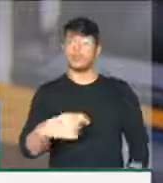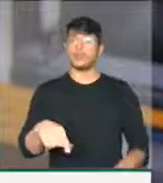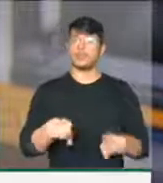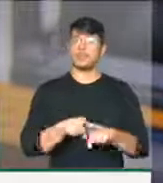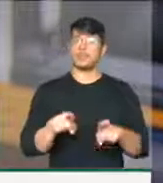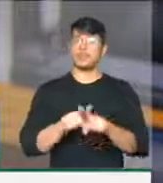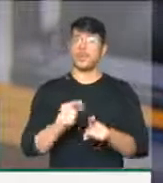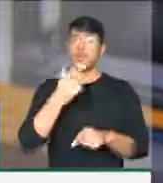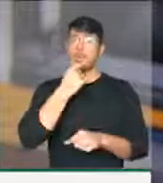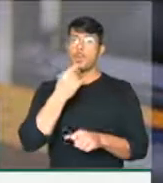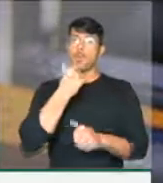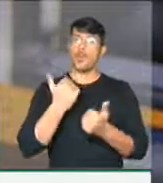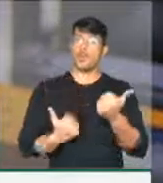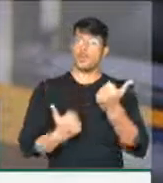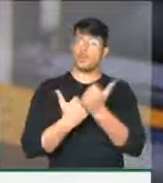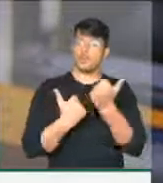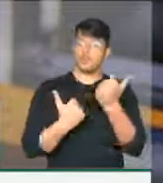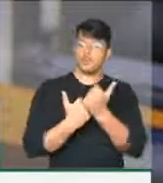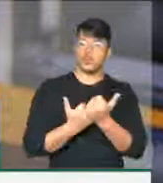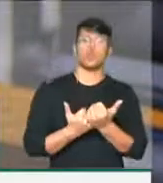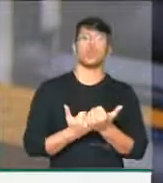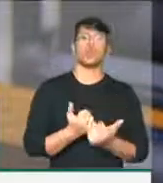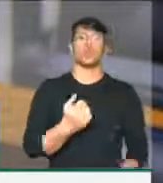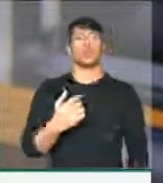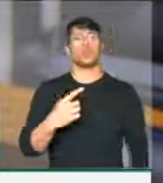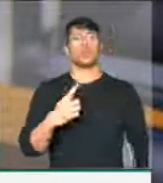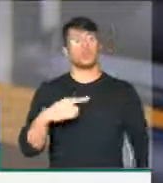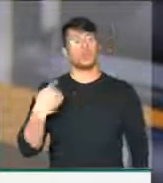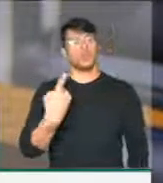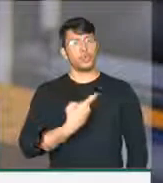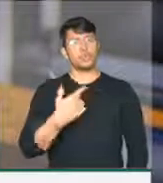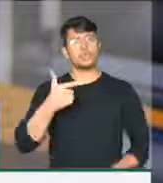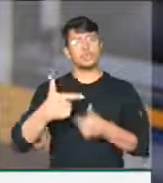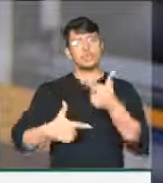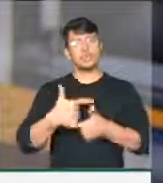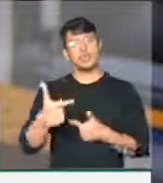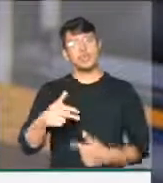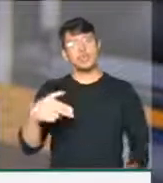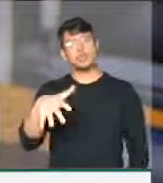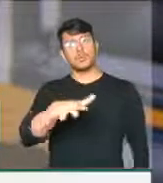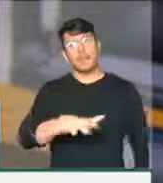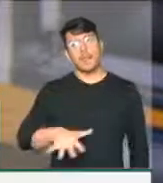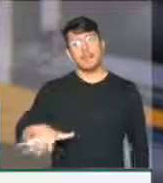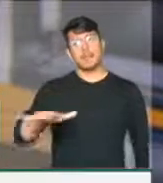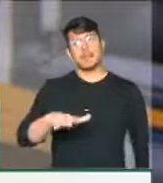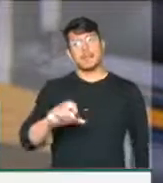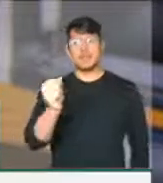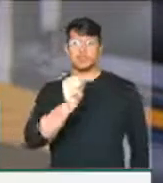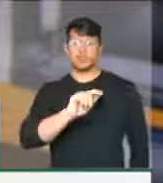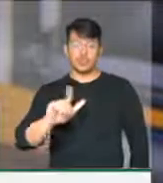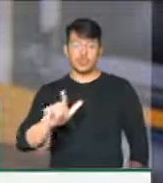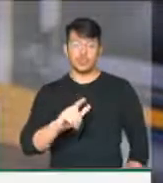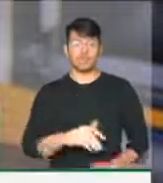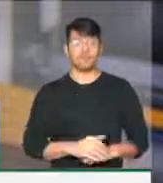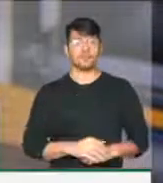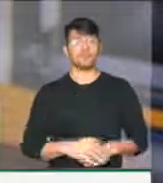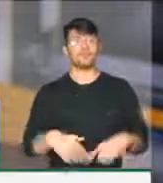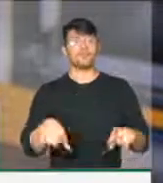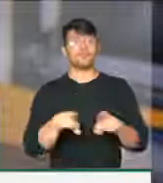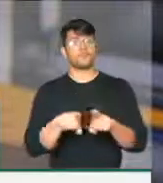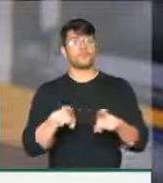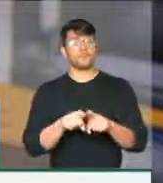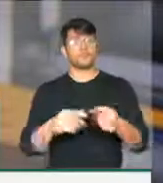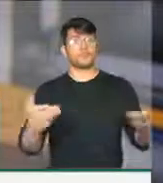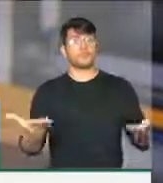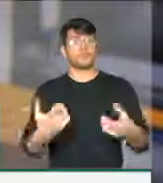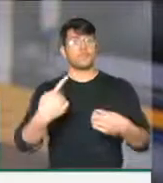nos representando, não só em Peruíbe, mas toda aquela região ali do litoral sul. E da mesma sorte, presidente, hoje também a